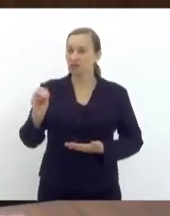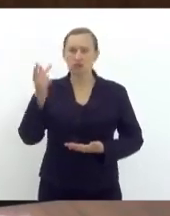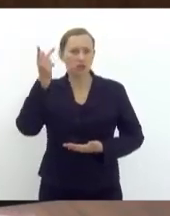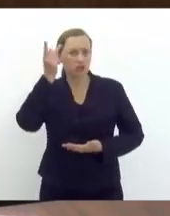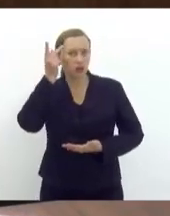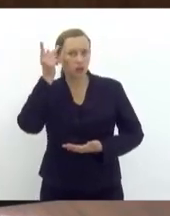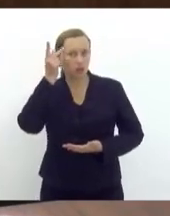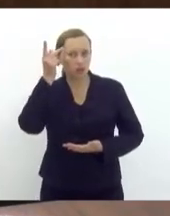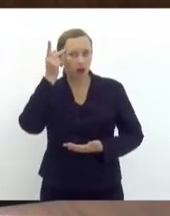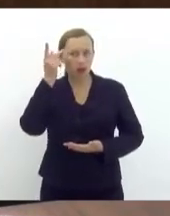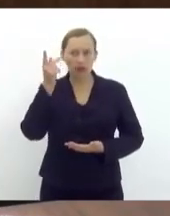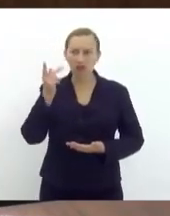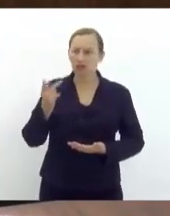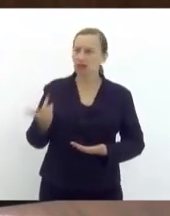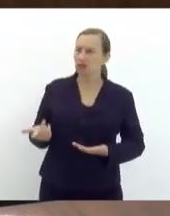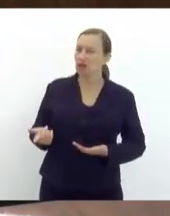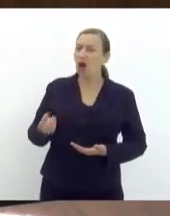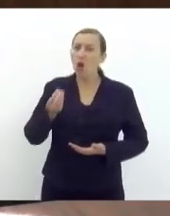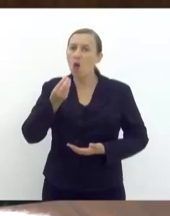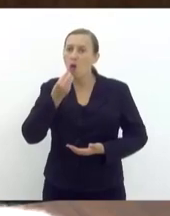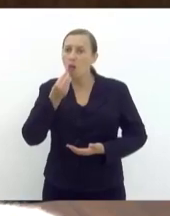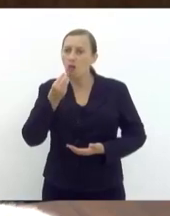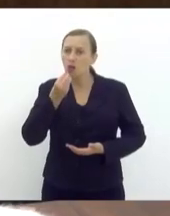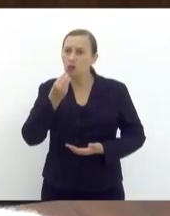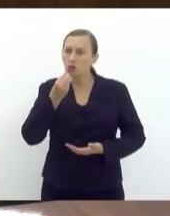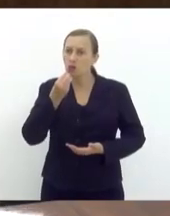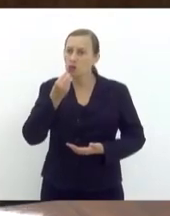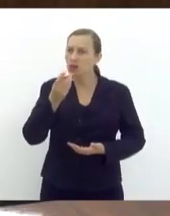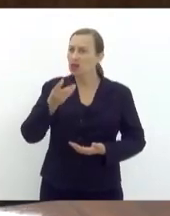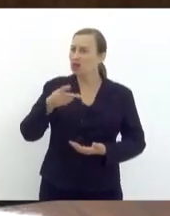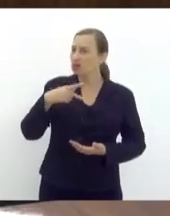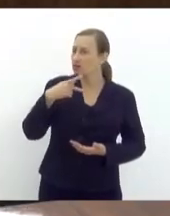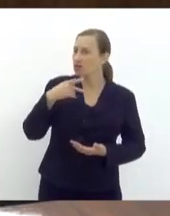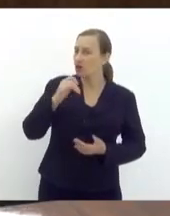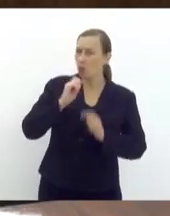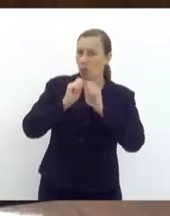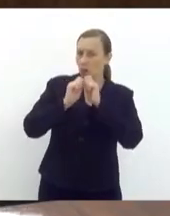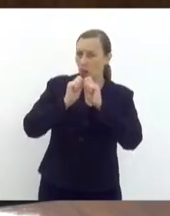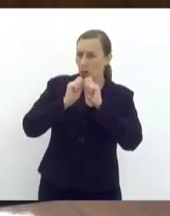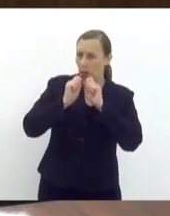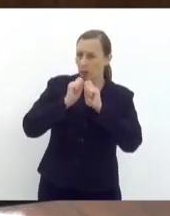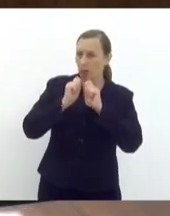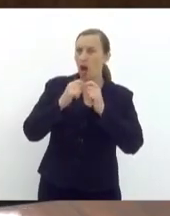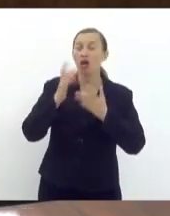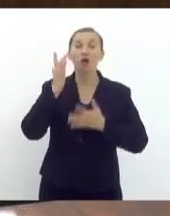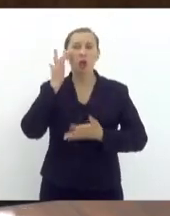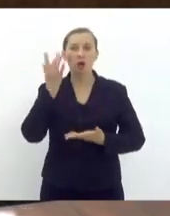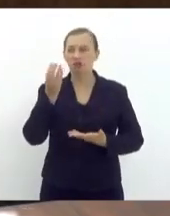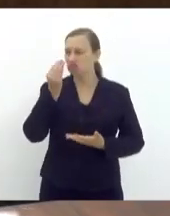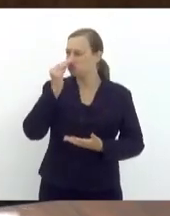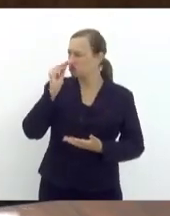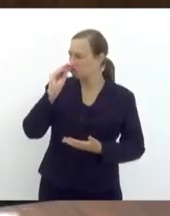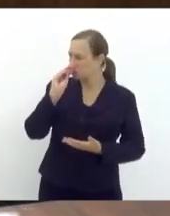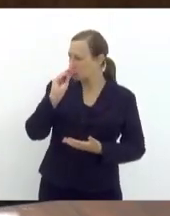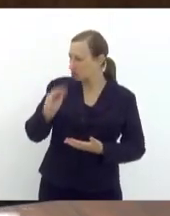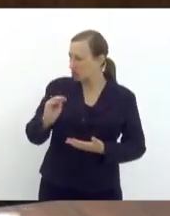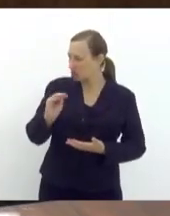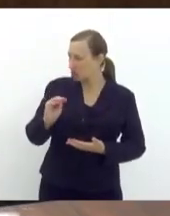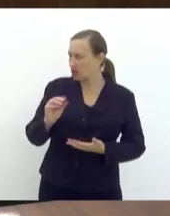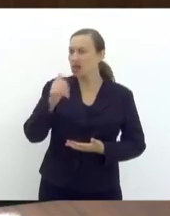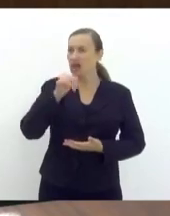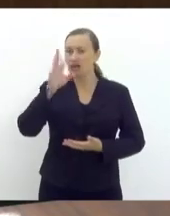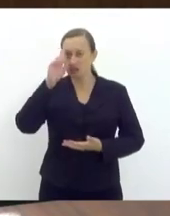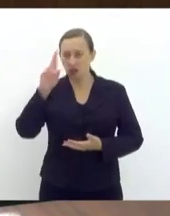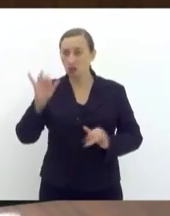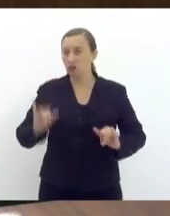naquela casa naquela oportunidade de ser um grande orador Então eu acho que essa discriminação que a senhora sofreu